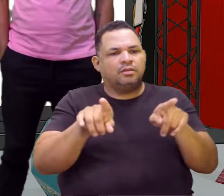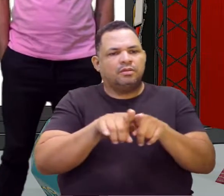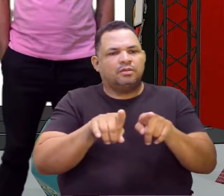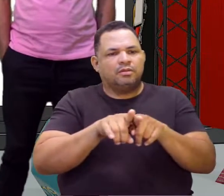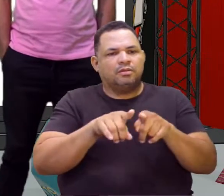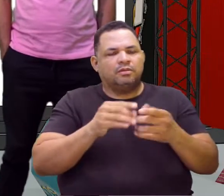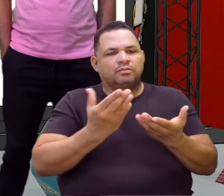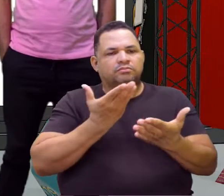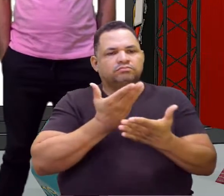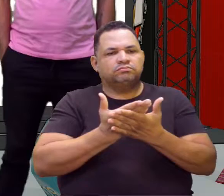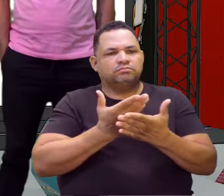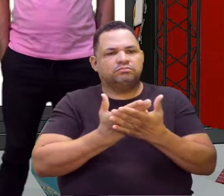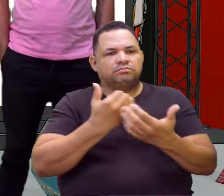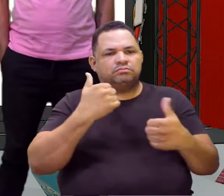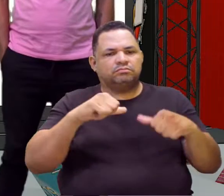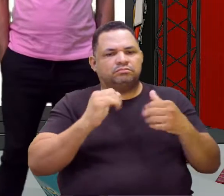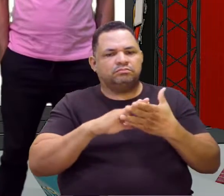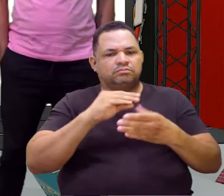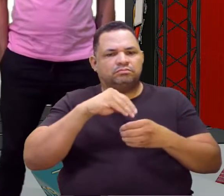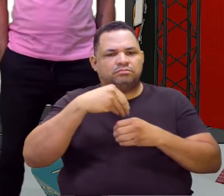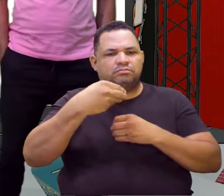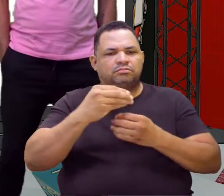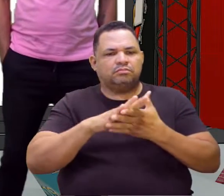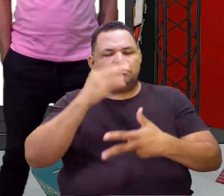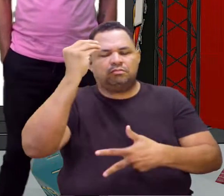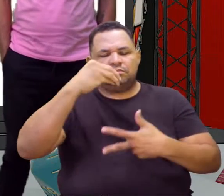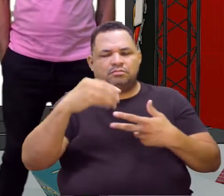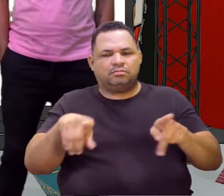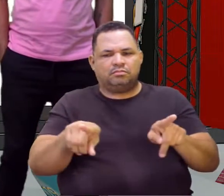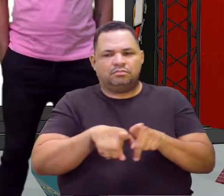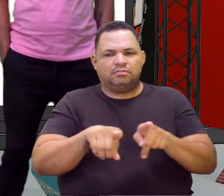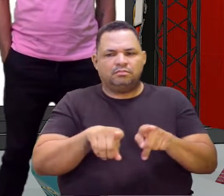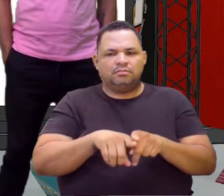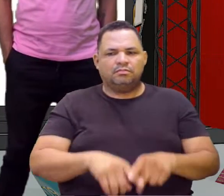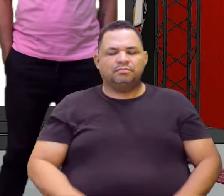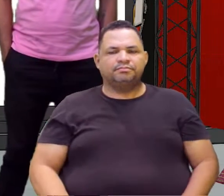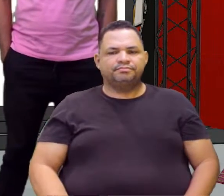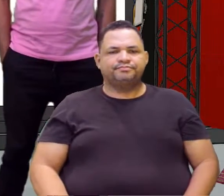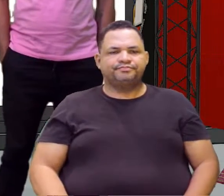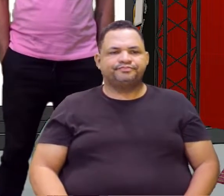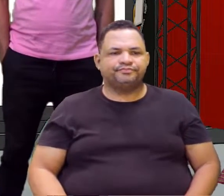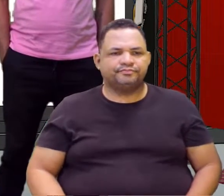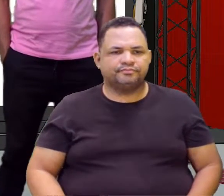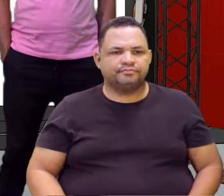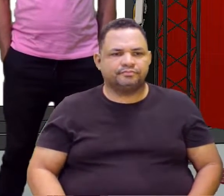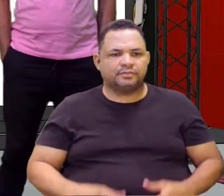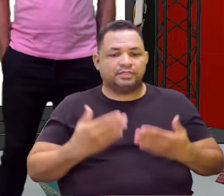também para os estudos das avaliações externas aí, do Enem e tudo mais, tá bom? Beleza. Vamos então fazendo esse